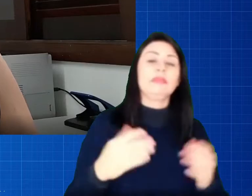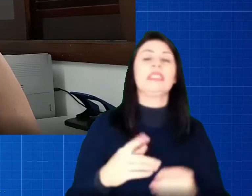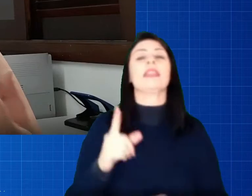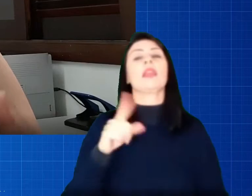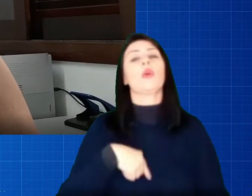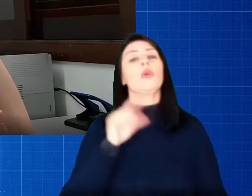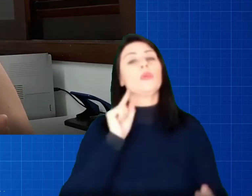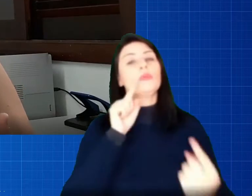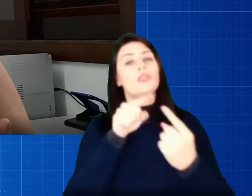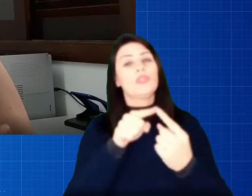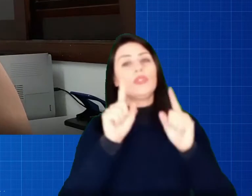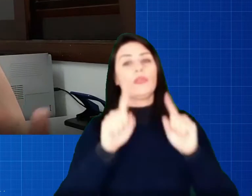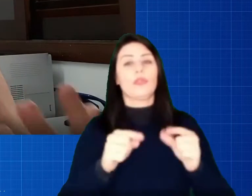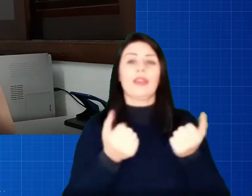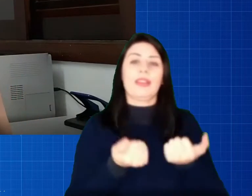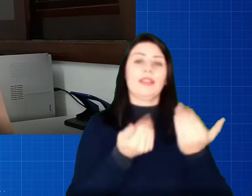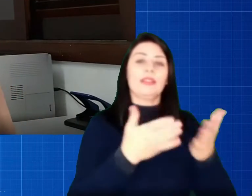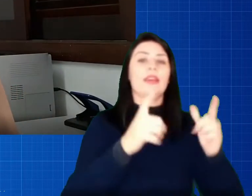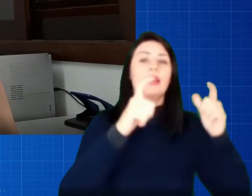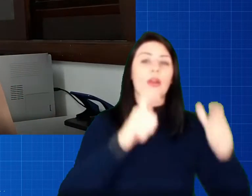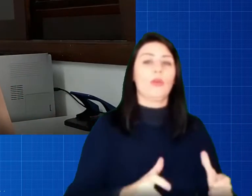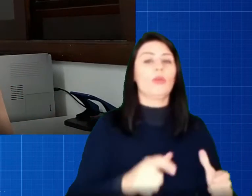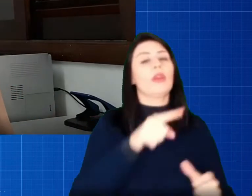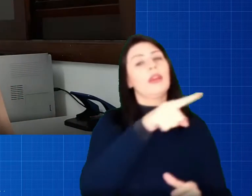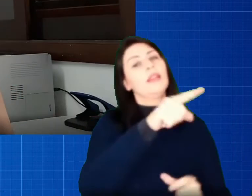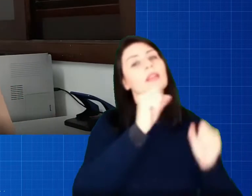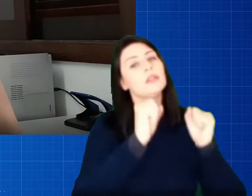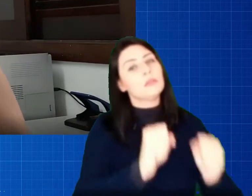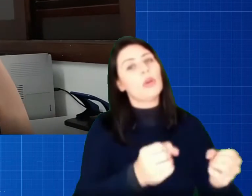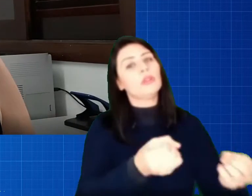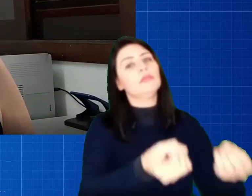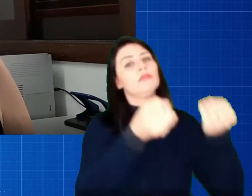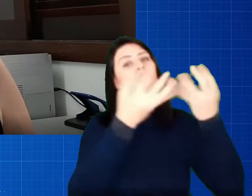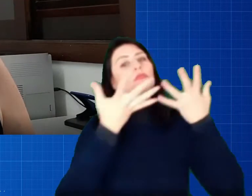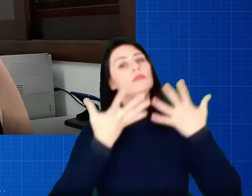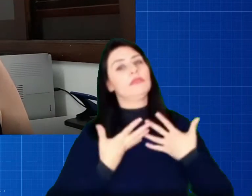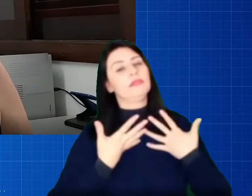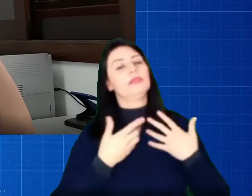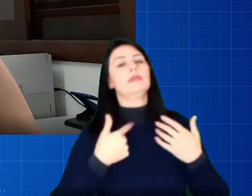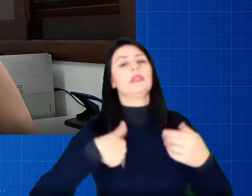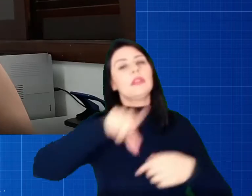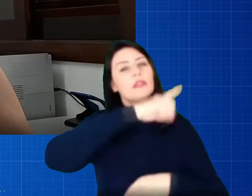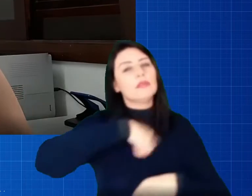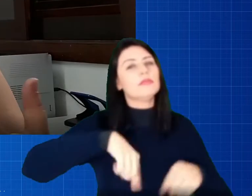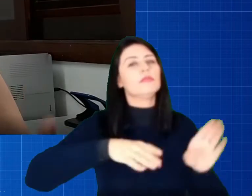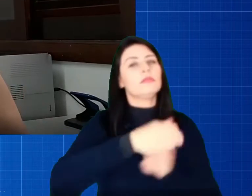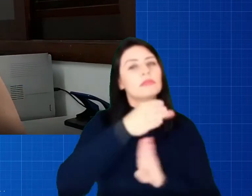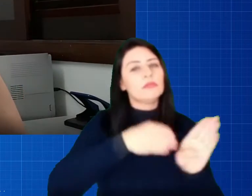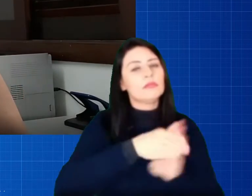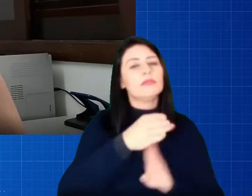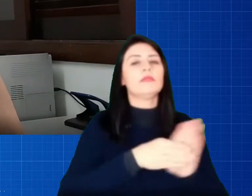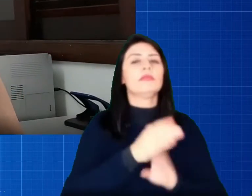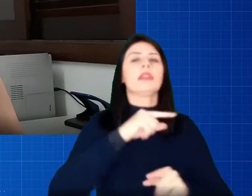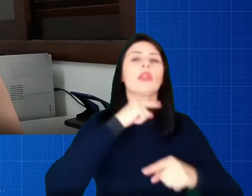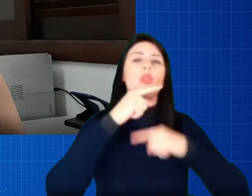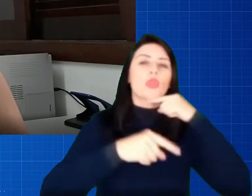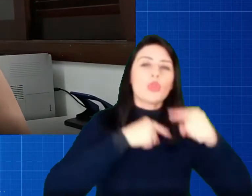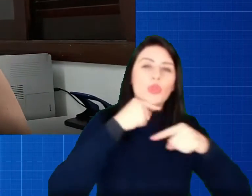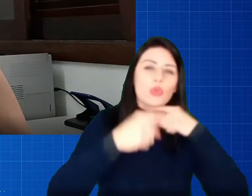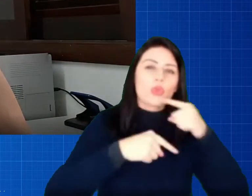a ideia é justamente dar um espaço de fala para eles, dar um espaço de conhecimento e oferecer a eles